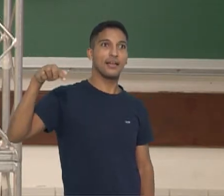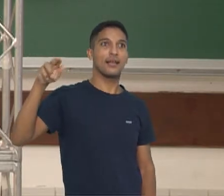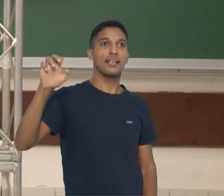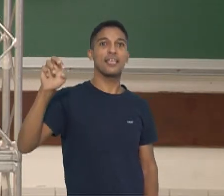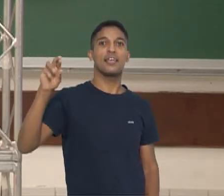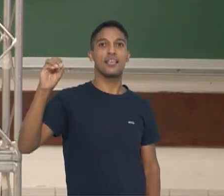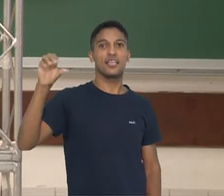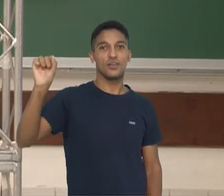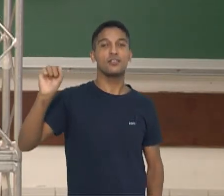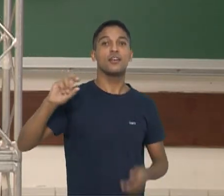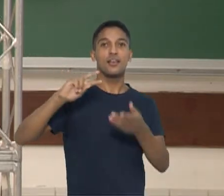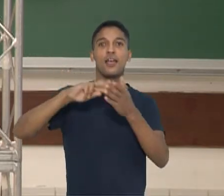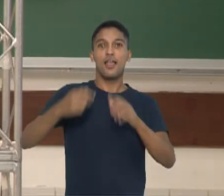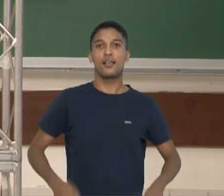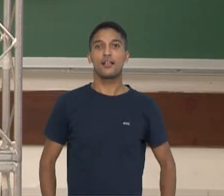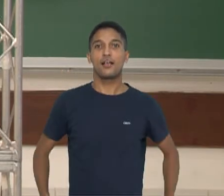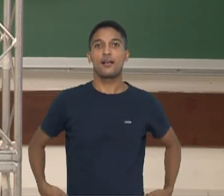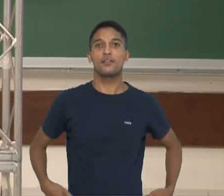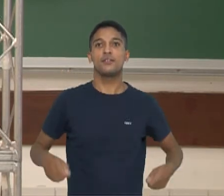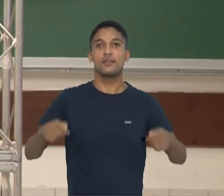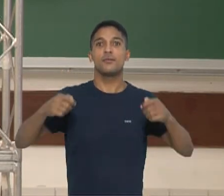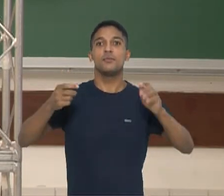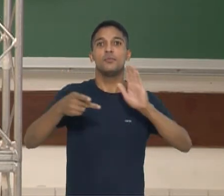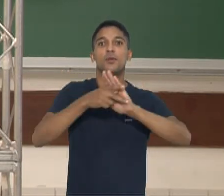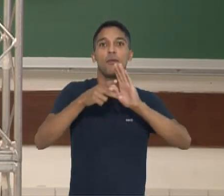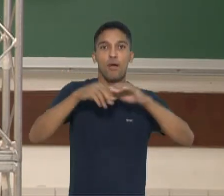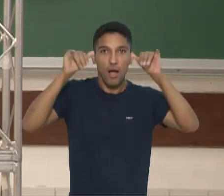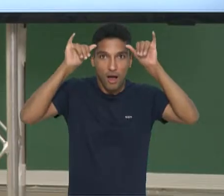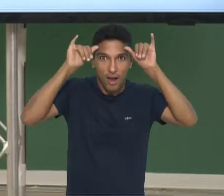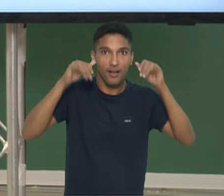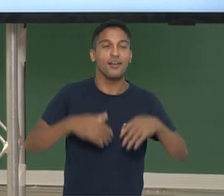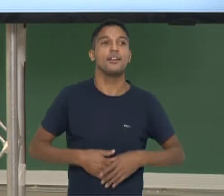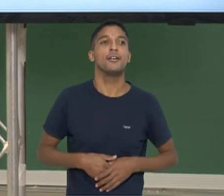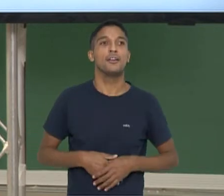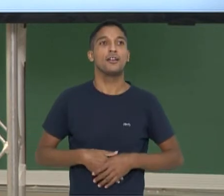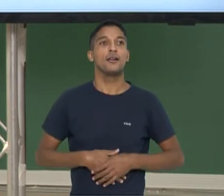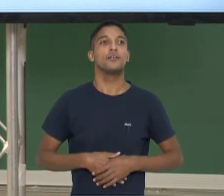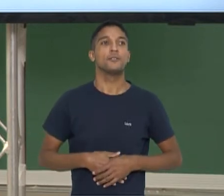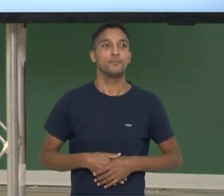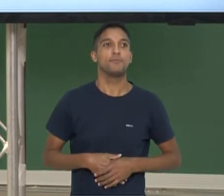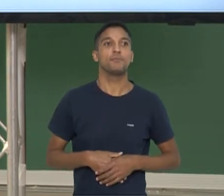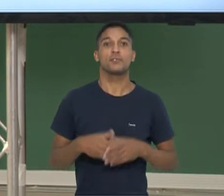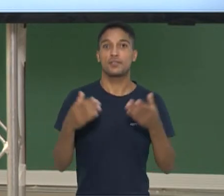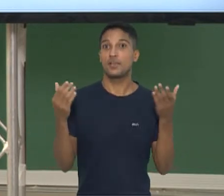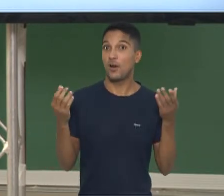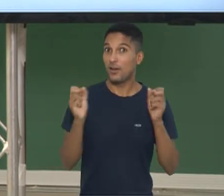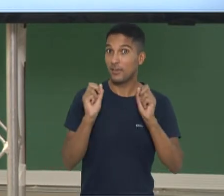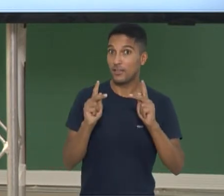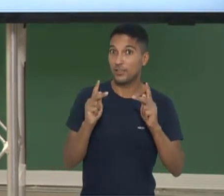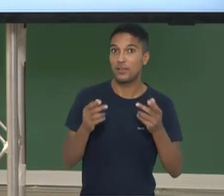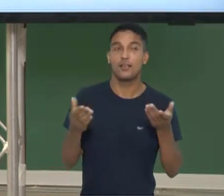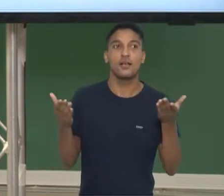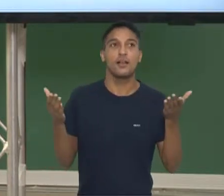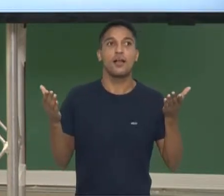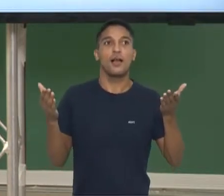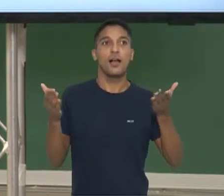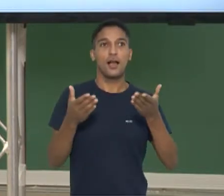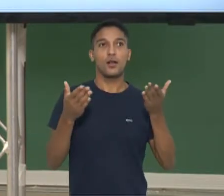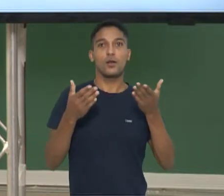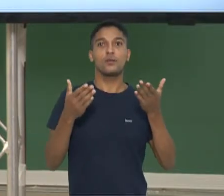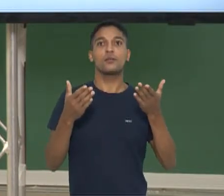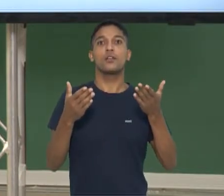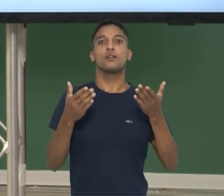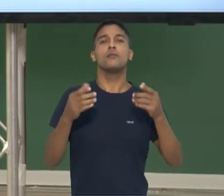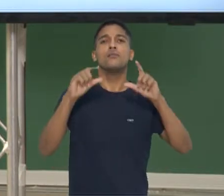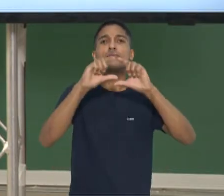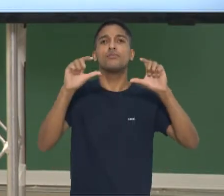roupas esportivas. Tranqui! A ver, olha só, eu já falei para vocês um pouquinho antes sobre as expressões de